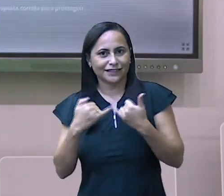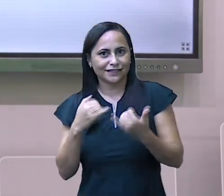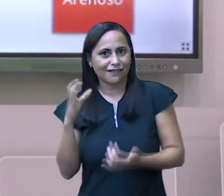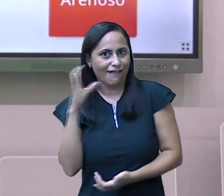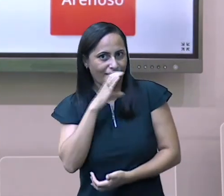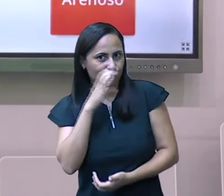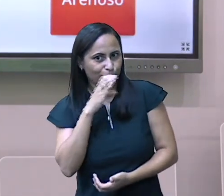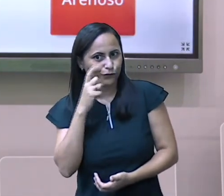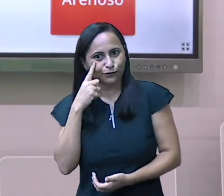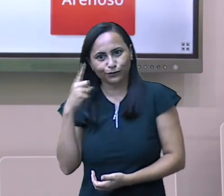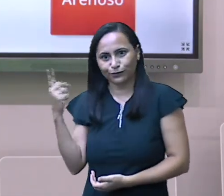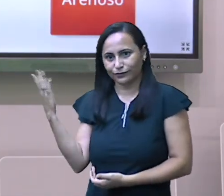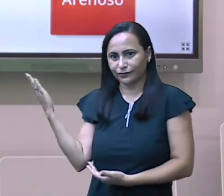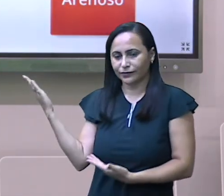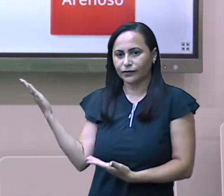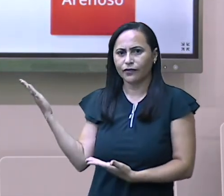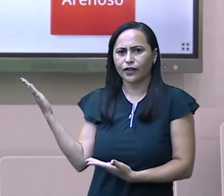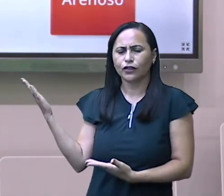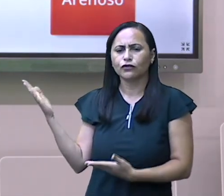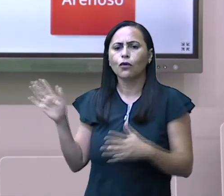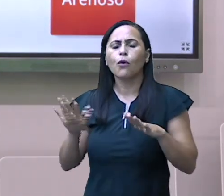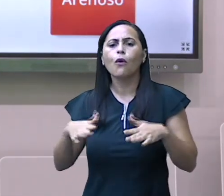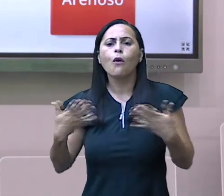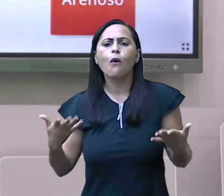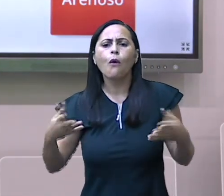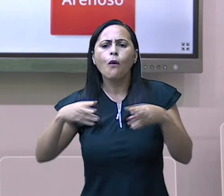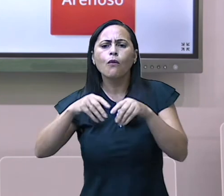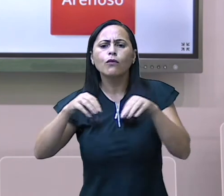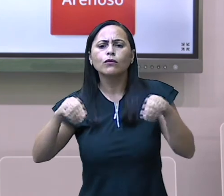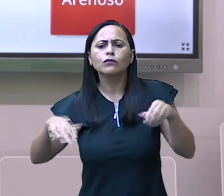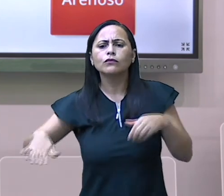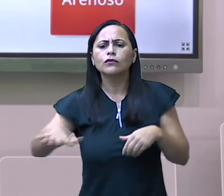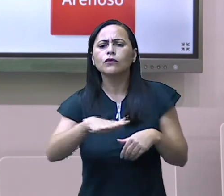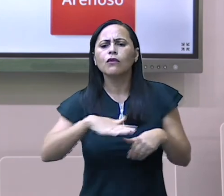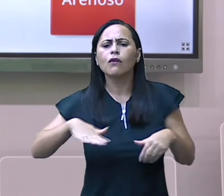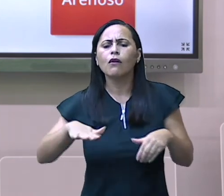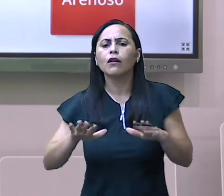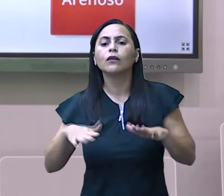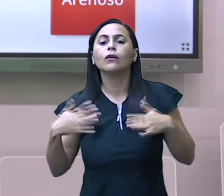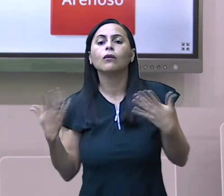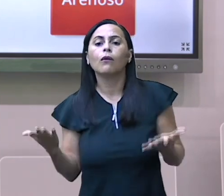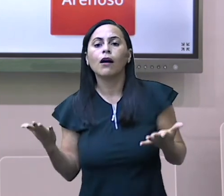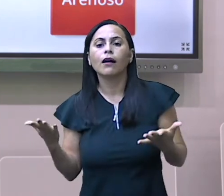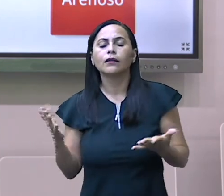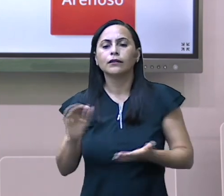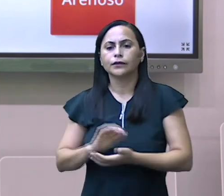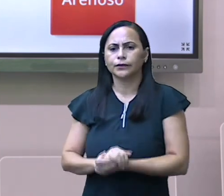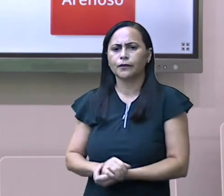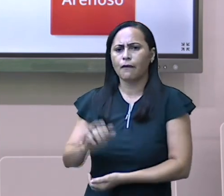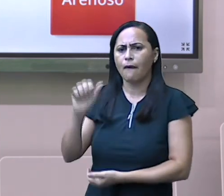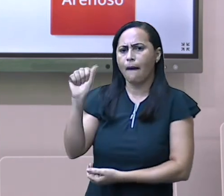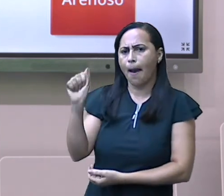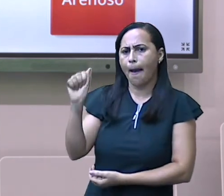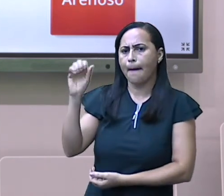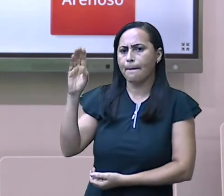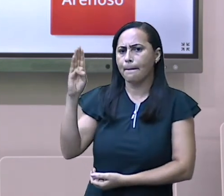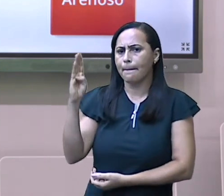hein? Que tipo de solo é esse? Observem.